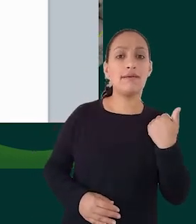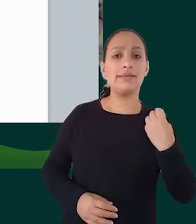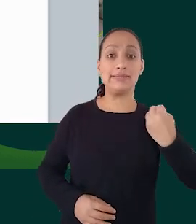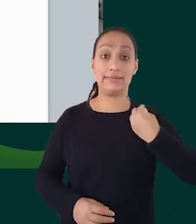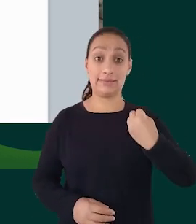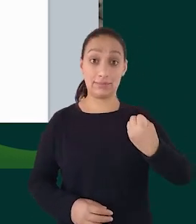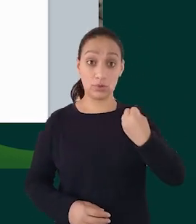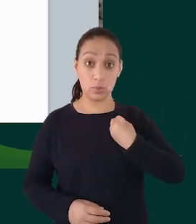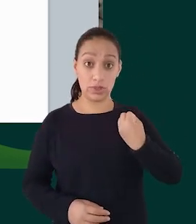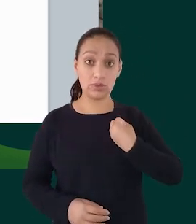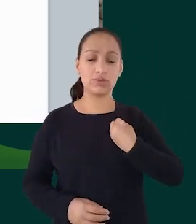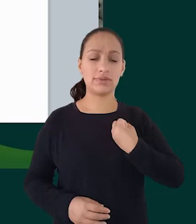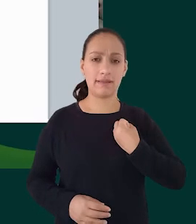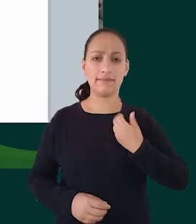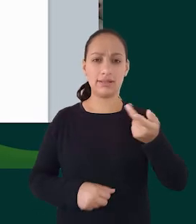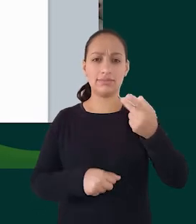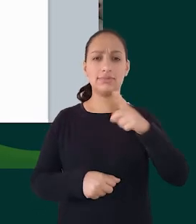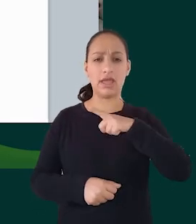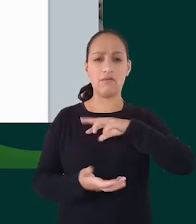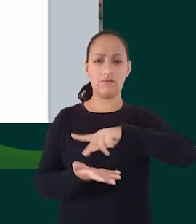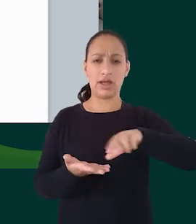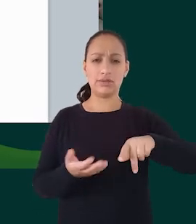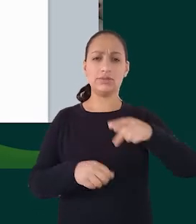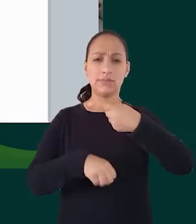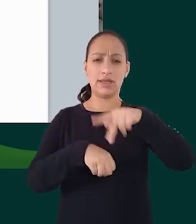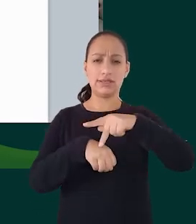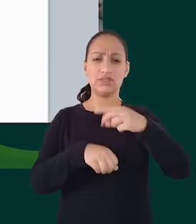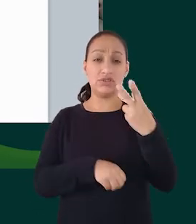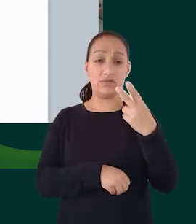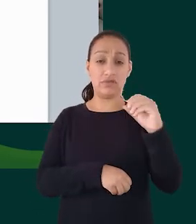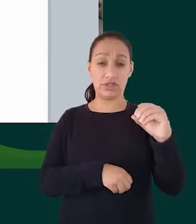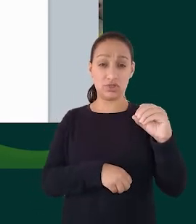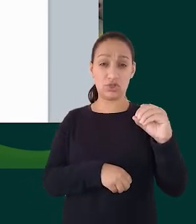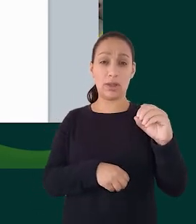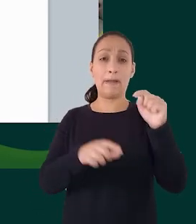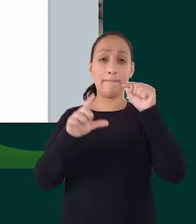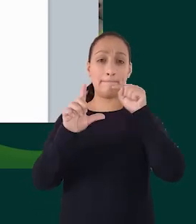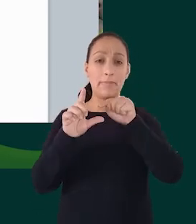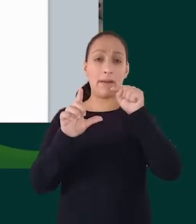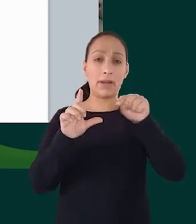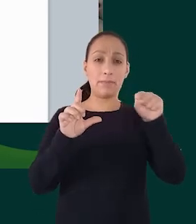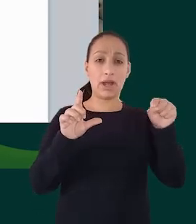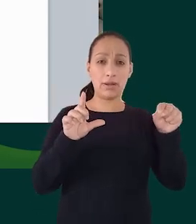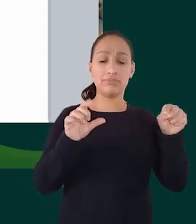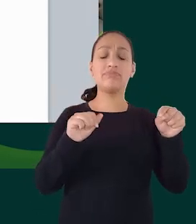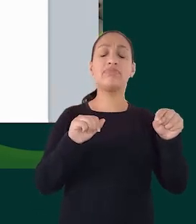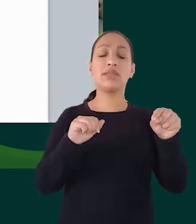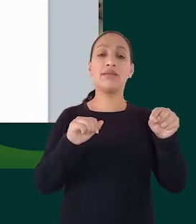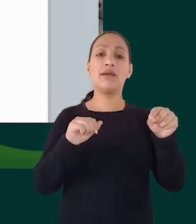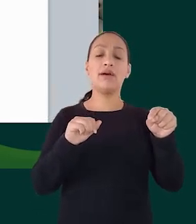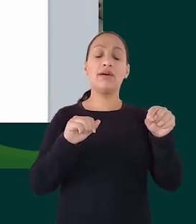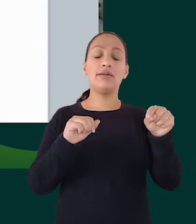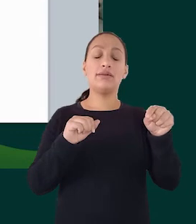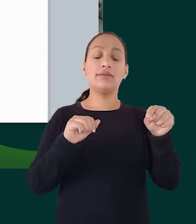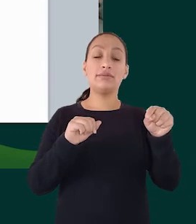aqui eu tenho vários países, eu tenho 20 países aqui, 20 bolinhas. Então, para cada país desse, eu